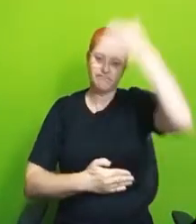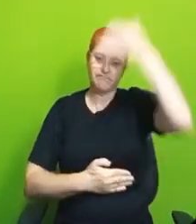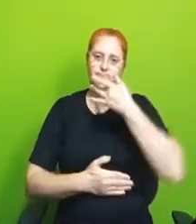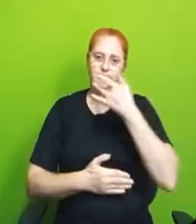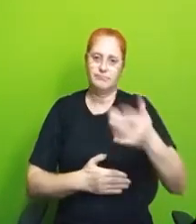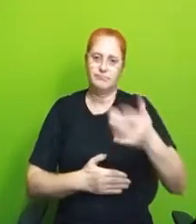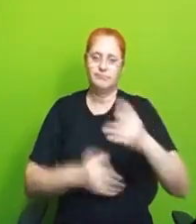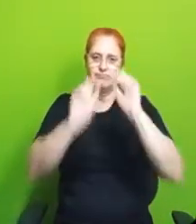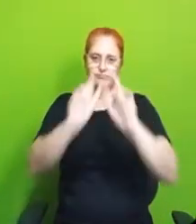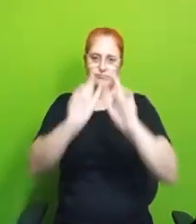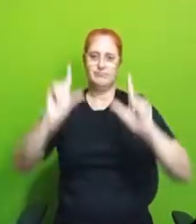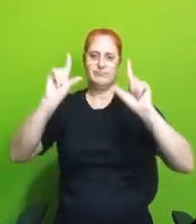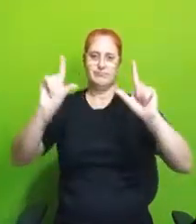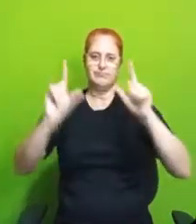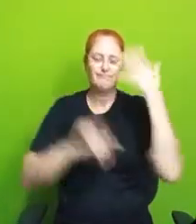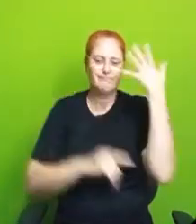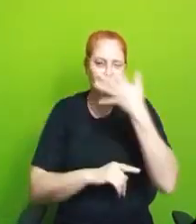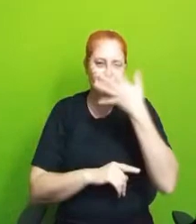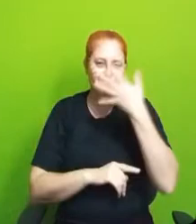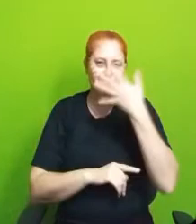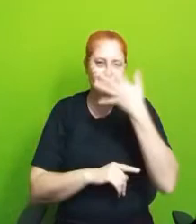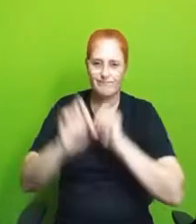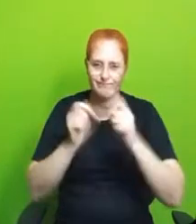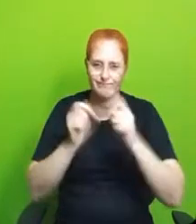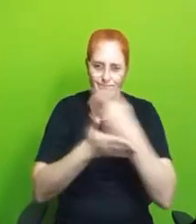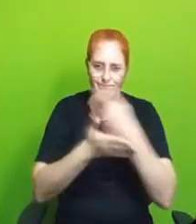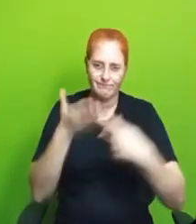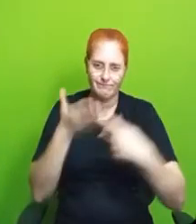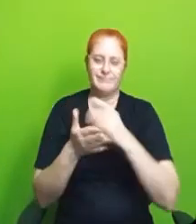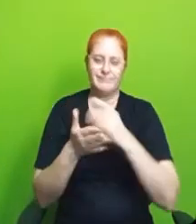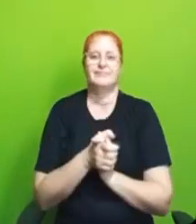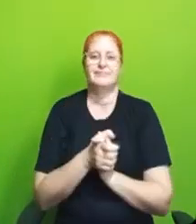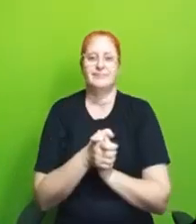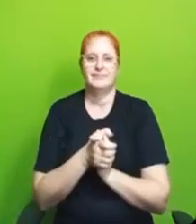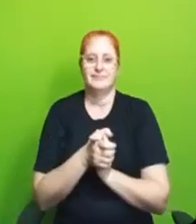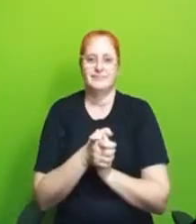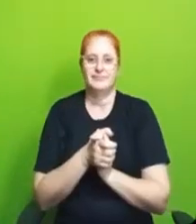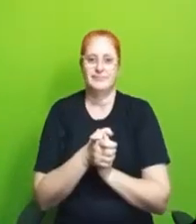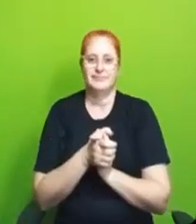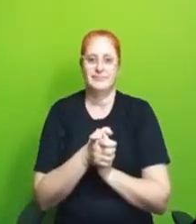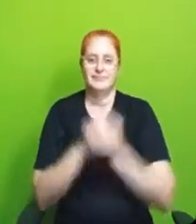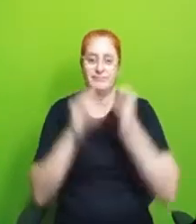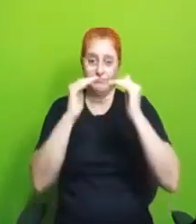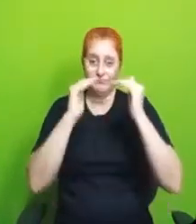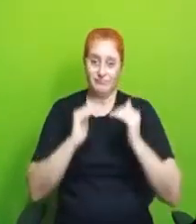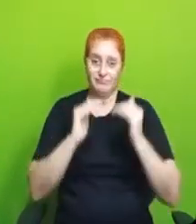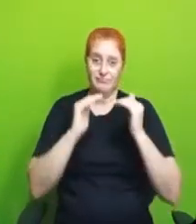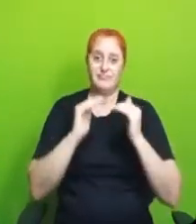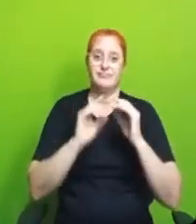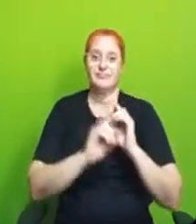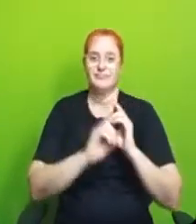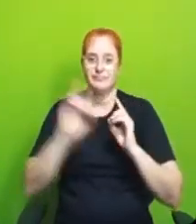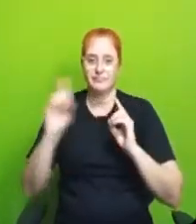vê bem o que tem. E na parte inferior do lado direito está